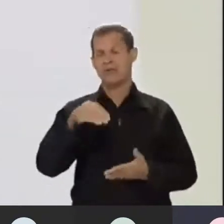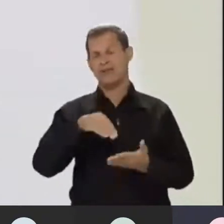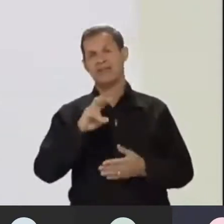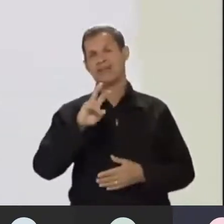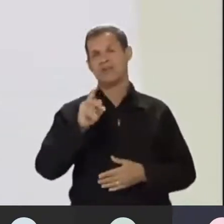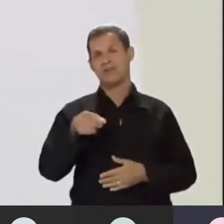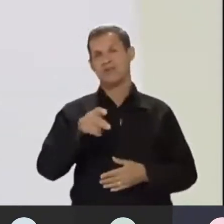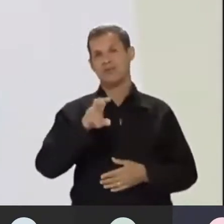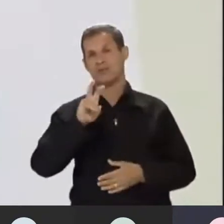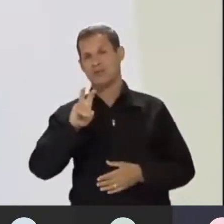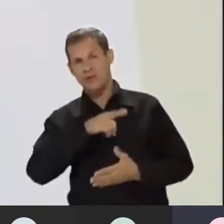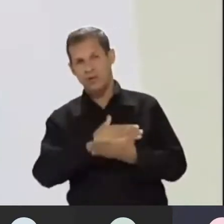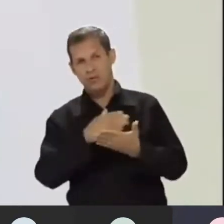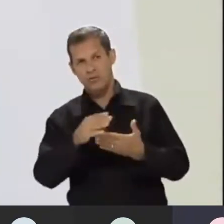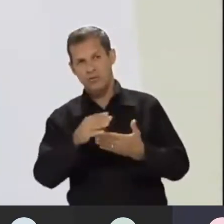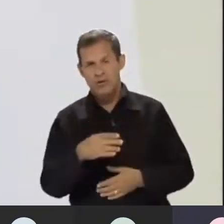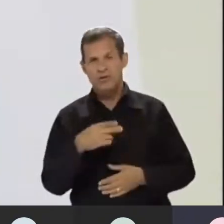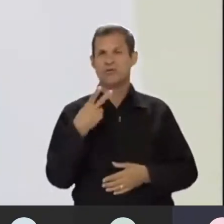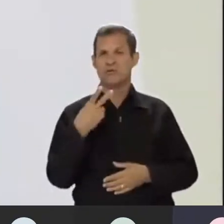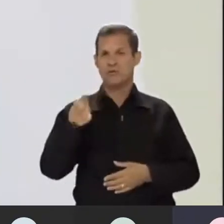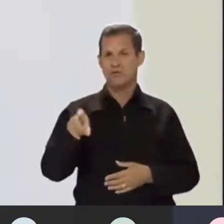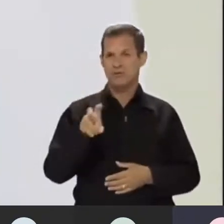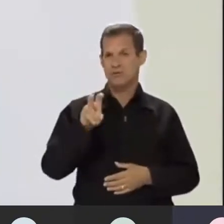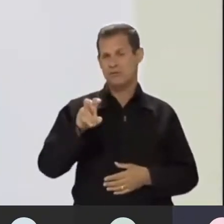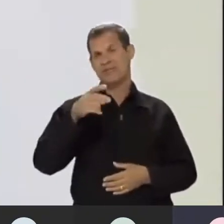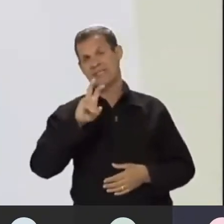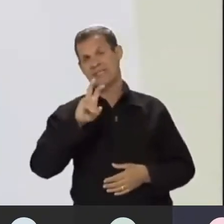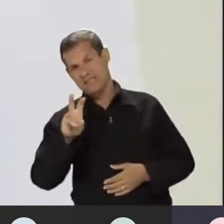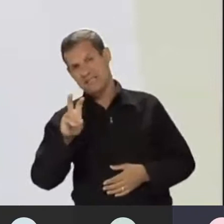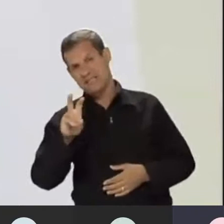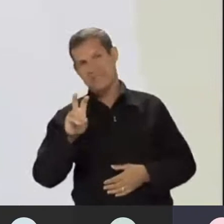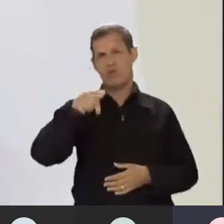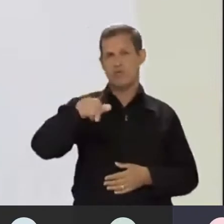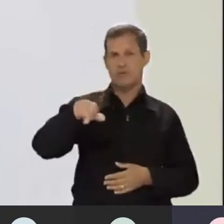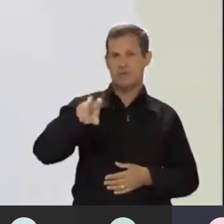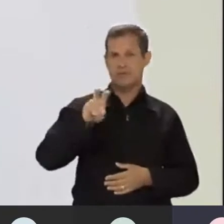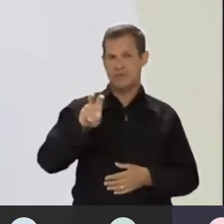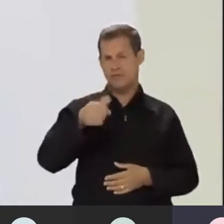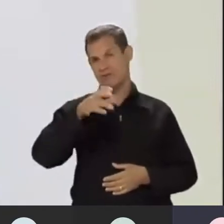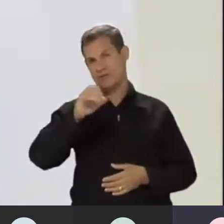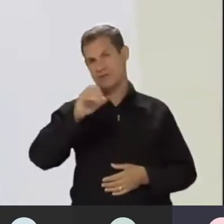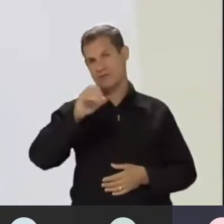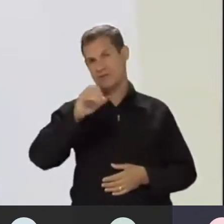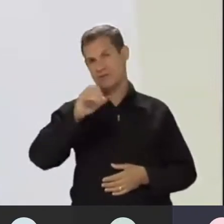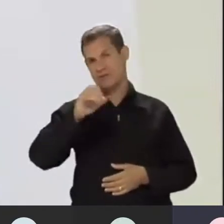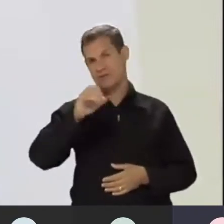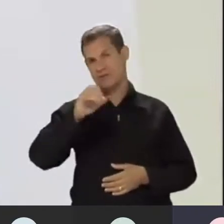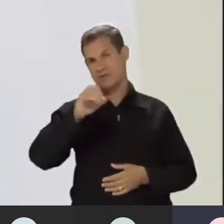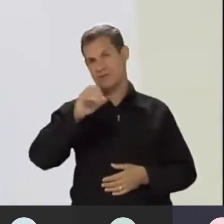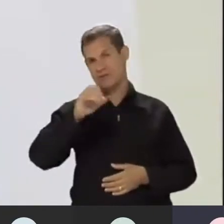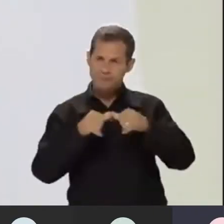a 2,5, tá? Então, ela começa 2,5, 5, 7,5, 10 e assim por diante. E vão ser essas linhas que vão estar